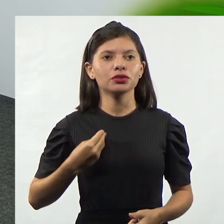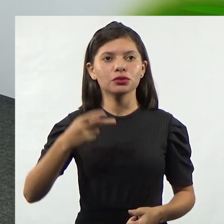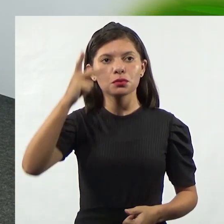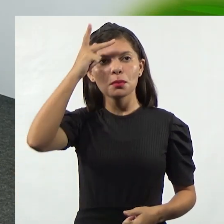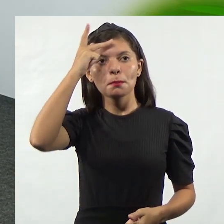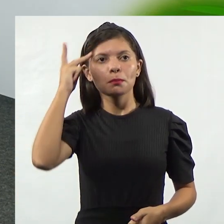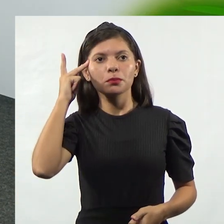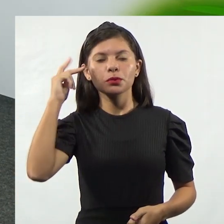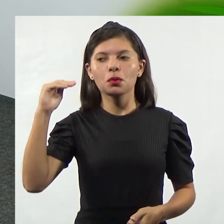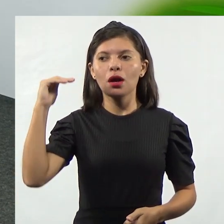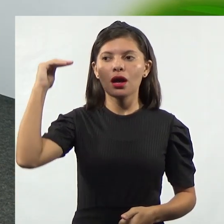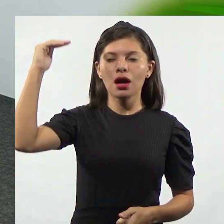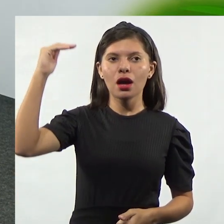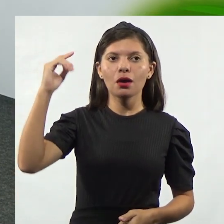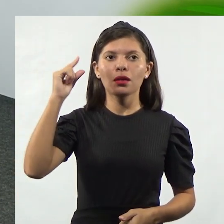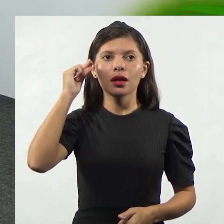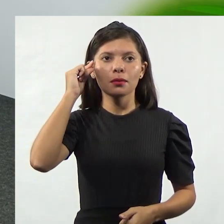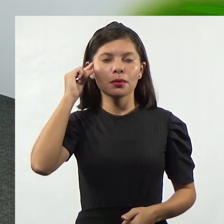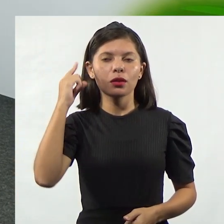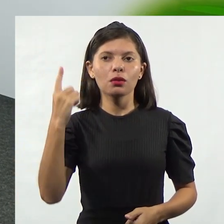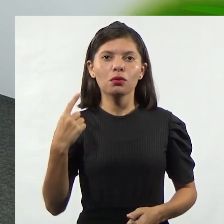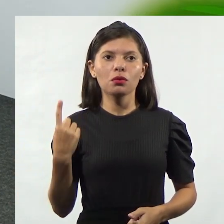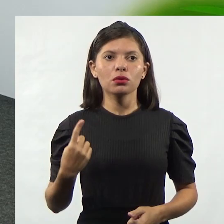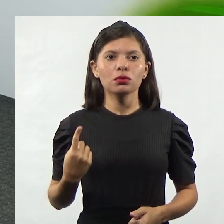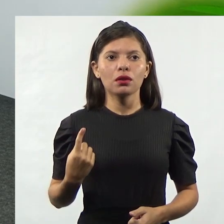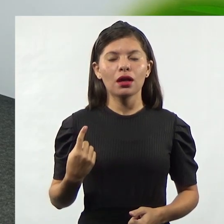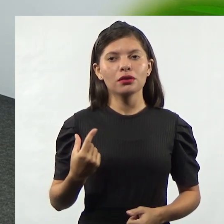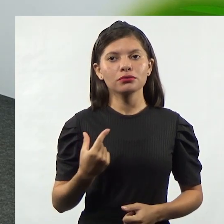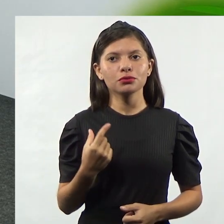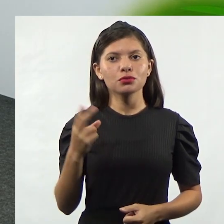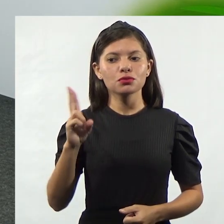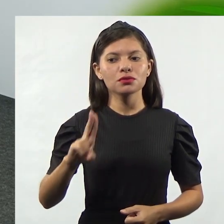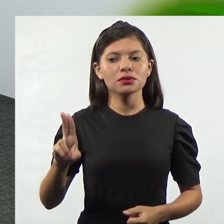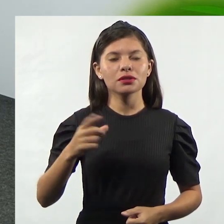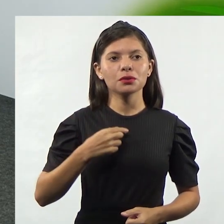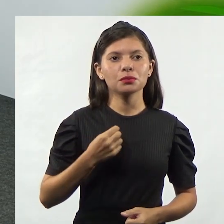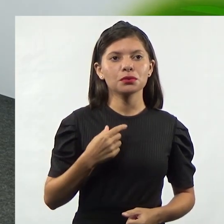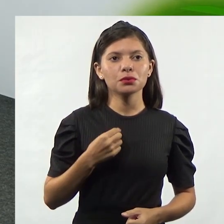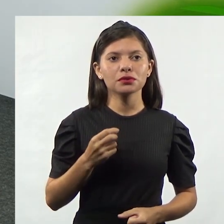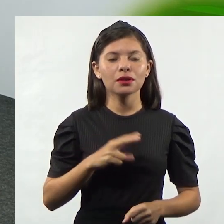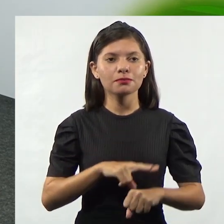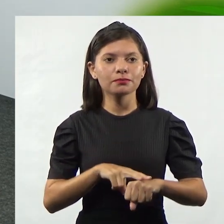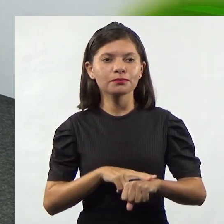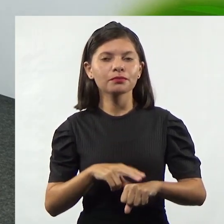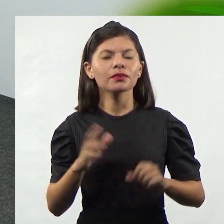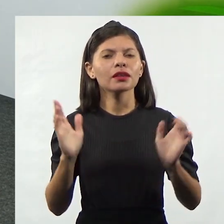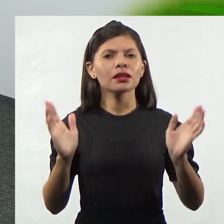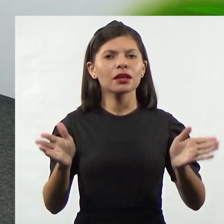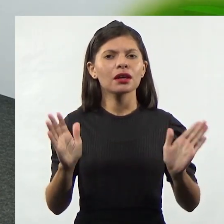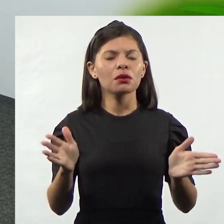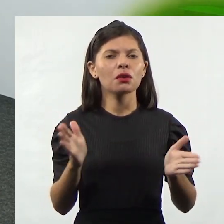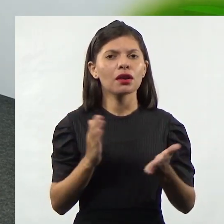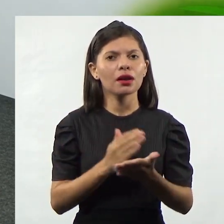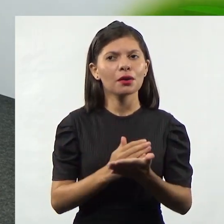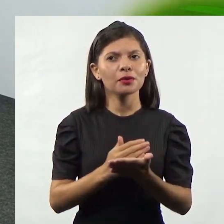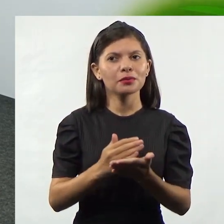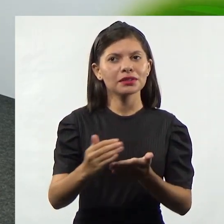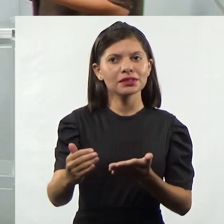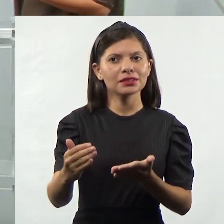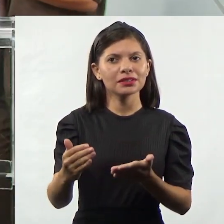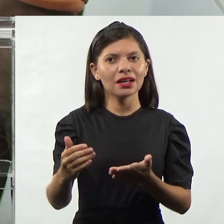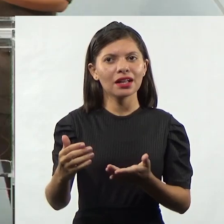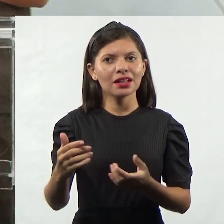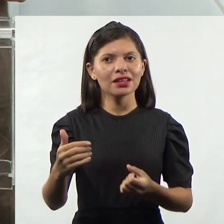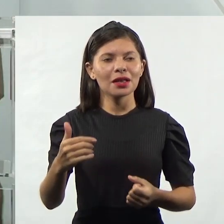cabelo ondulado, estou vestindo um terno marrom e uma blusa vermelha. E agora nós vamos começar